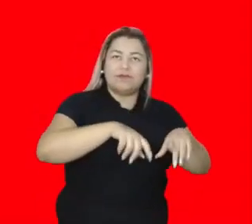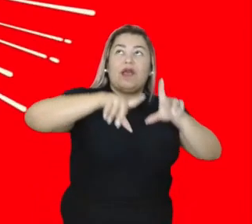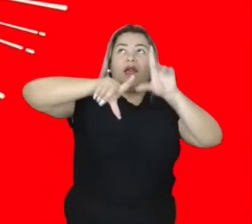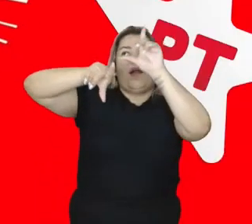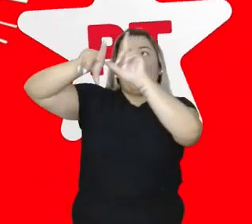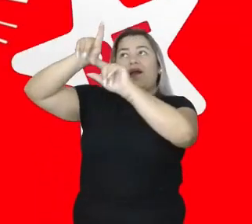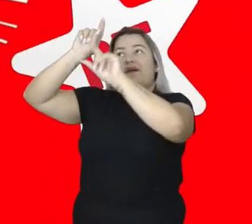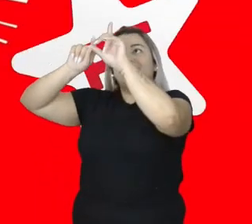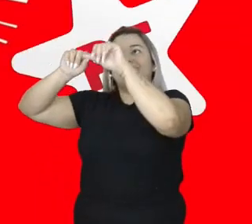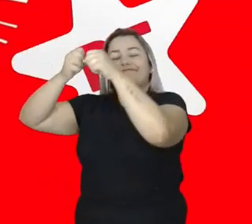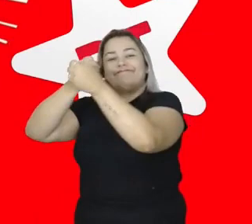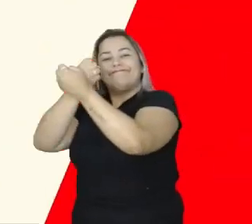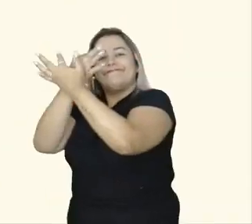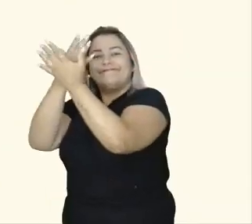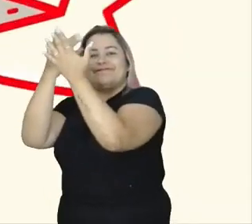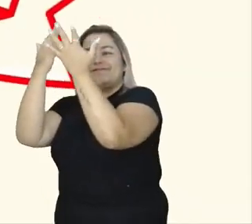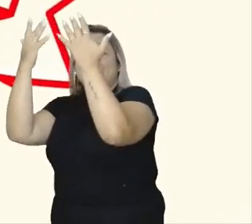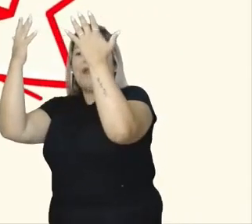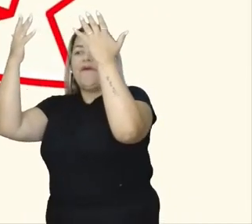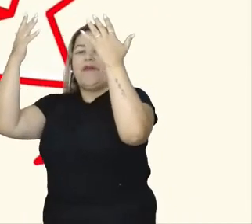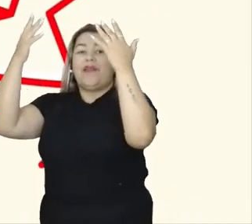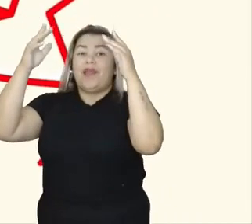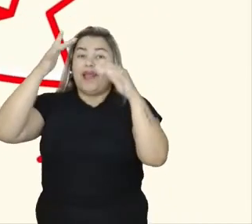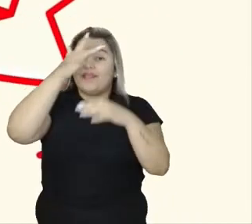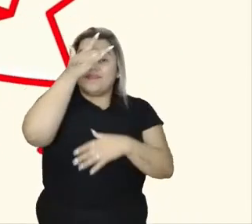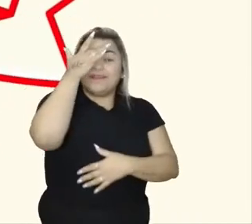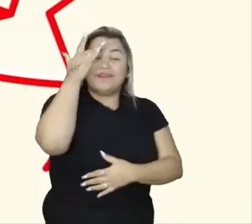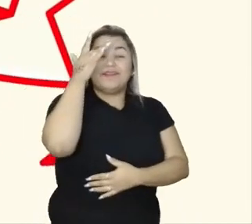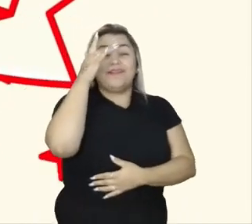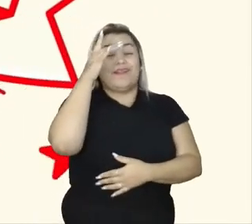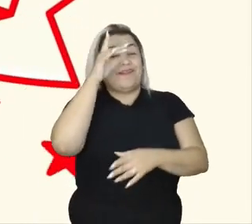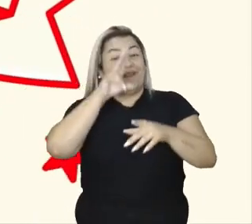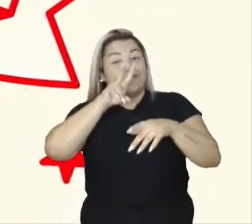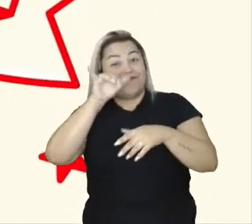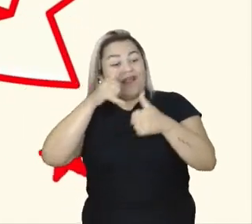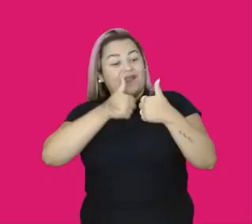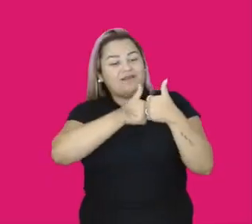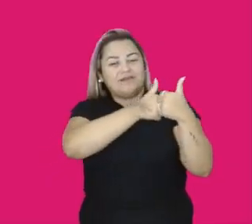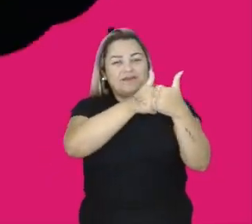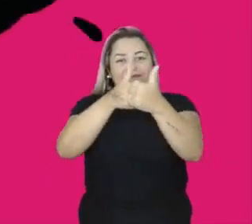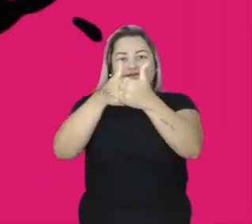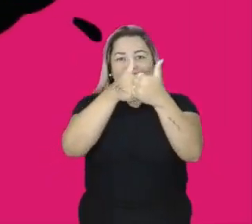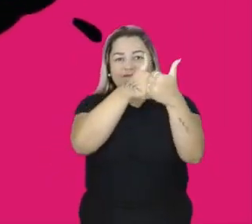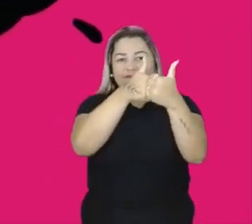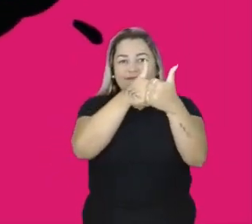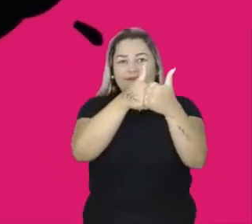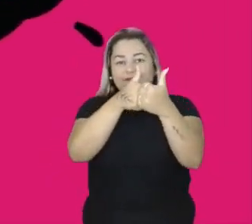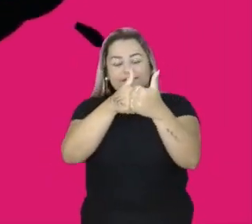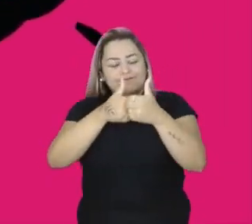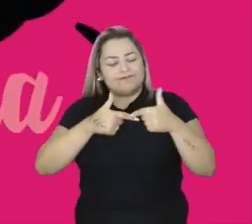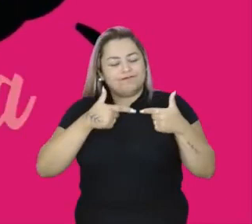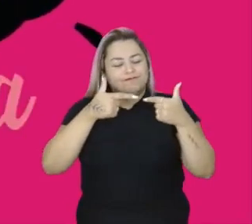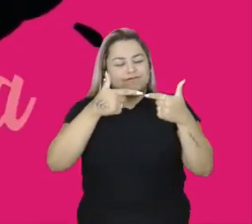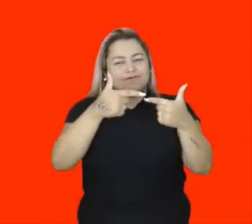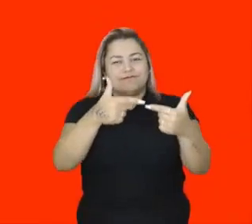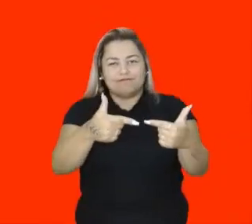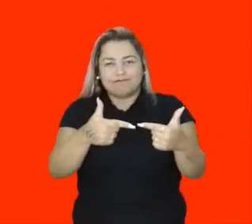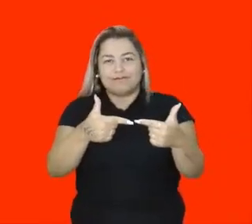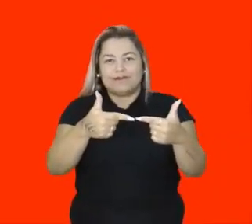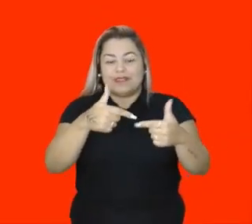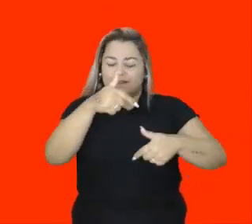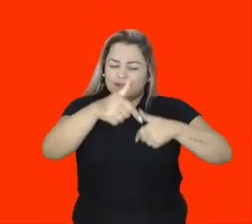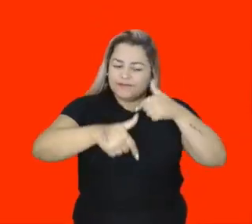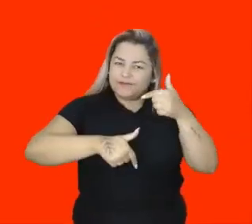estrela ainda brilha Ela é quem vai me guiar Ser guerreira é minha sina